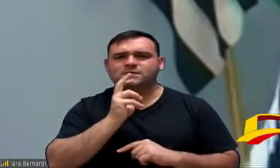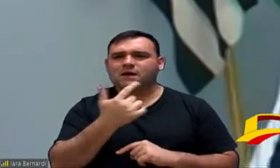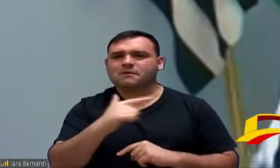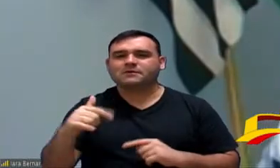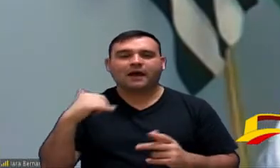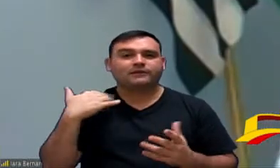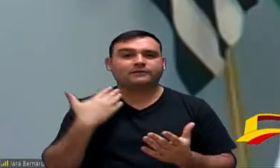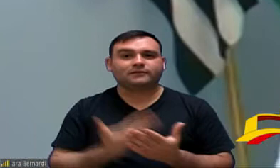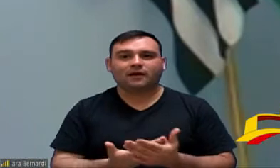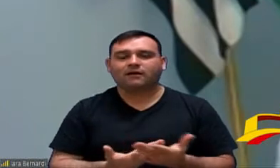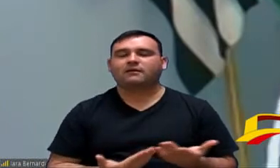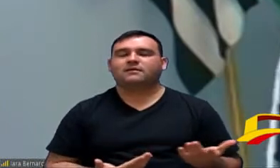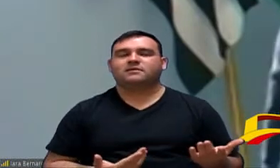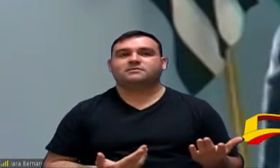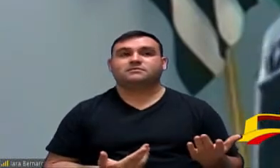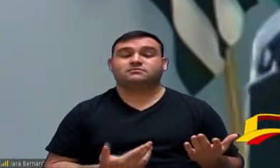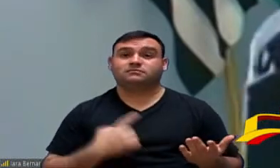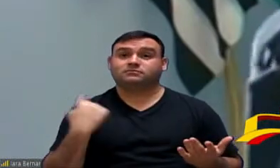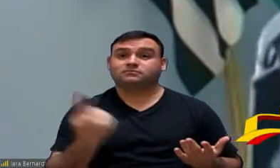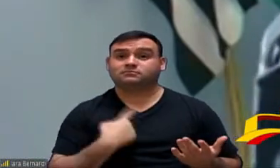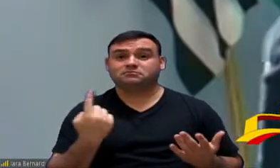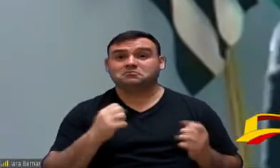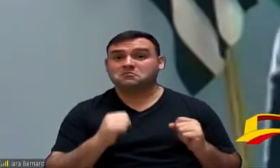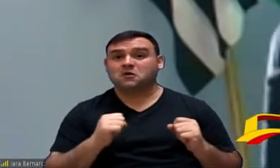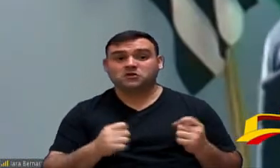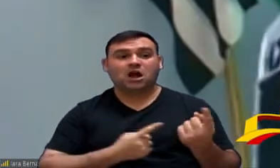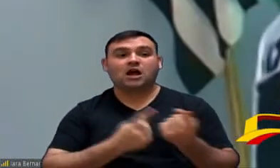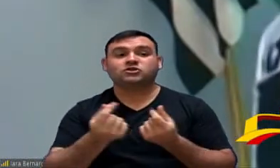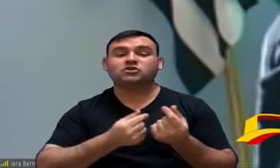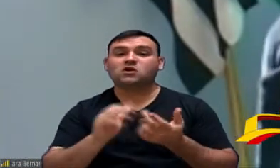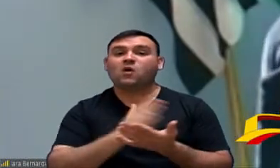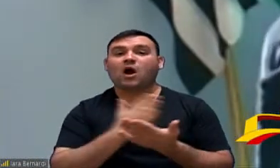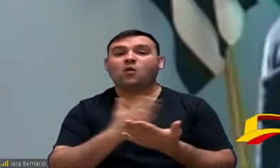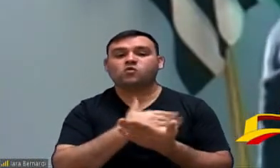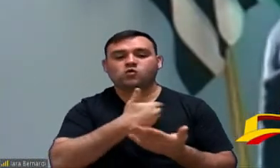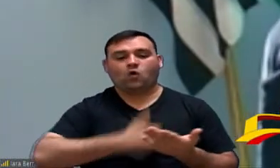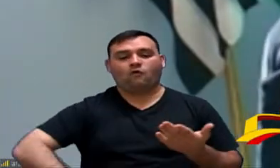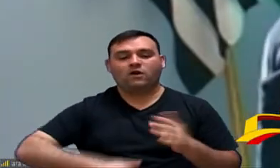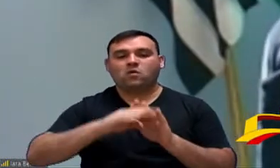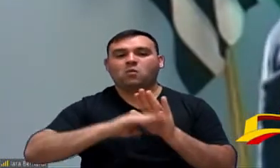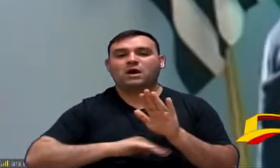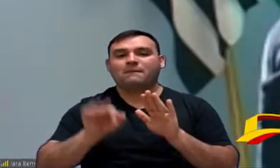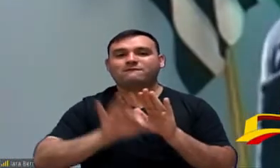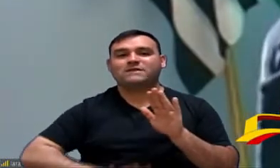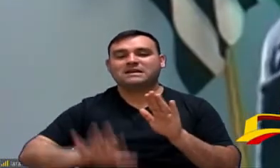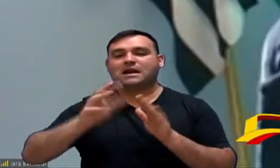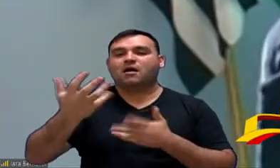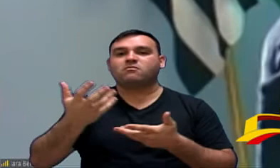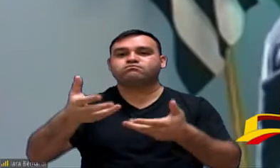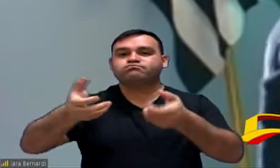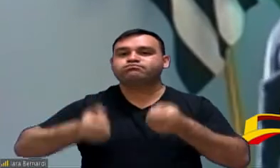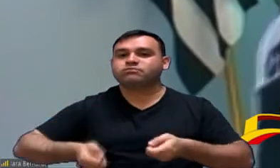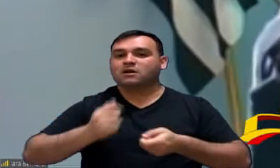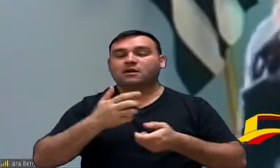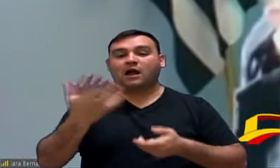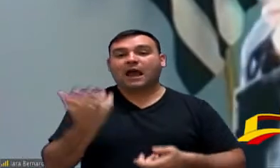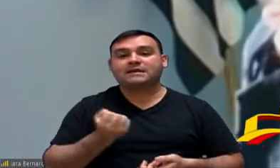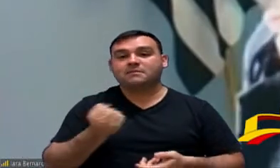hoje, nós podemos não acessar recursos e programas federais pela não regulamentação desta